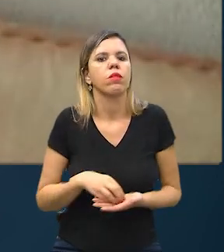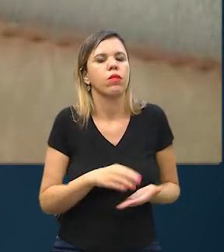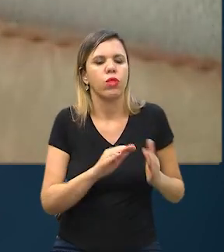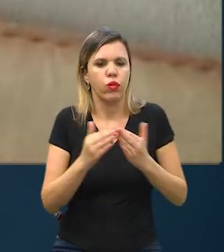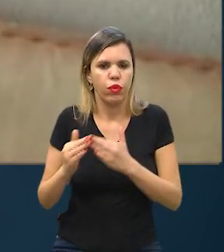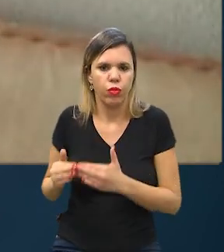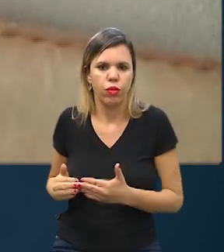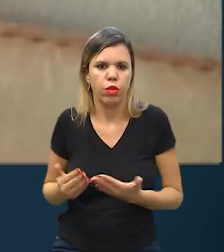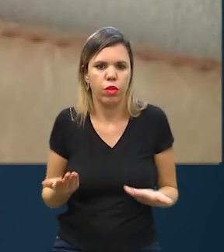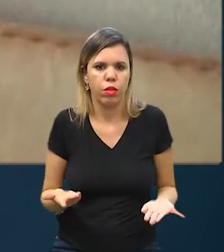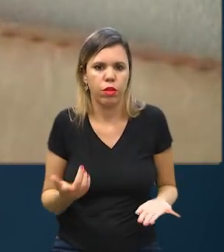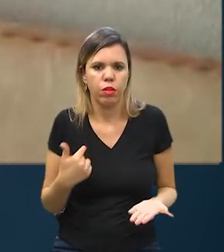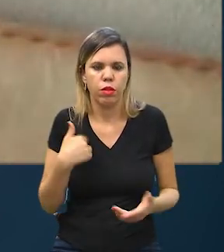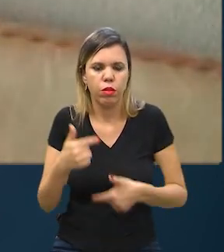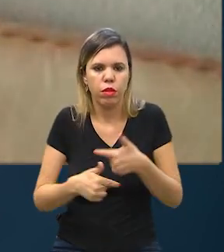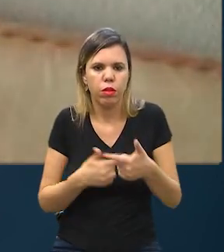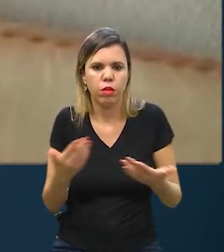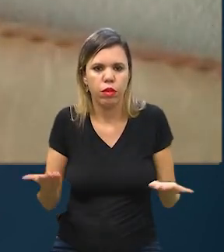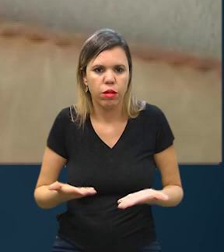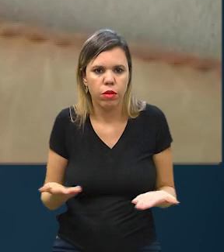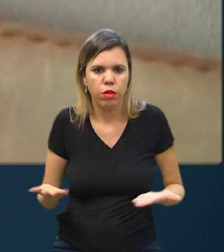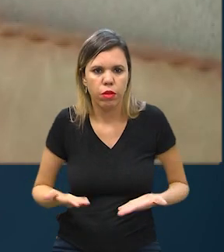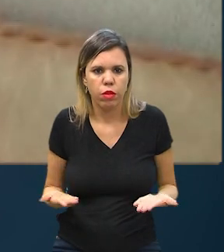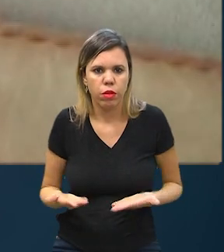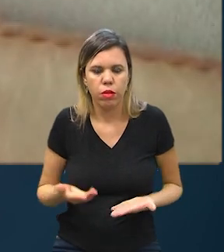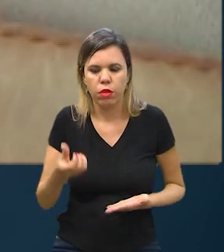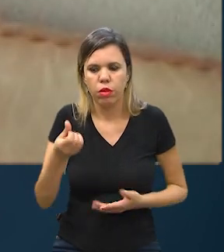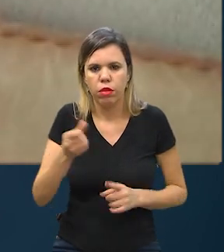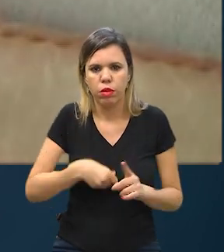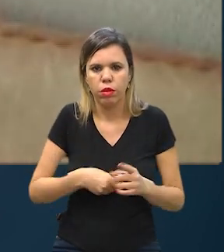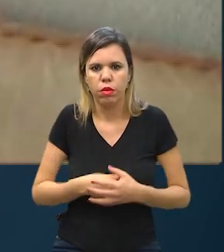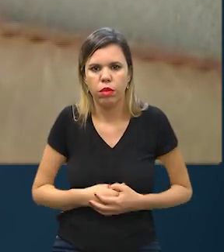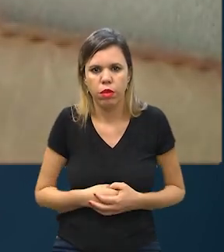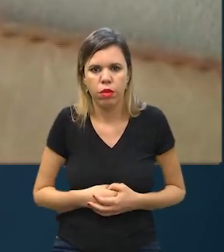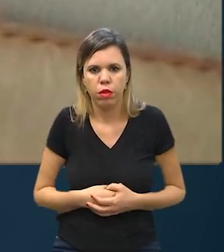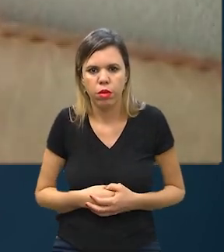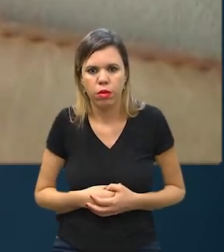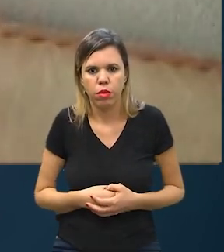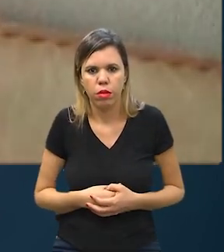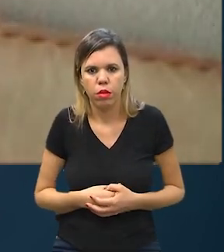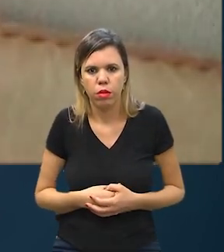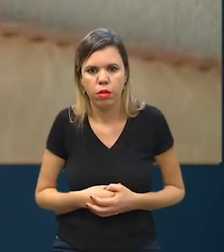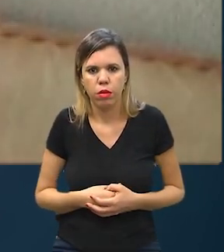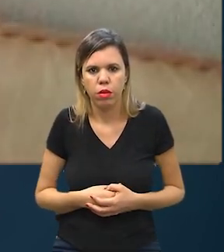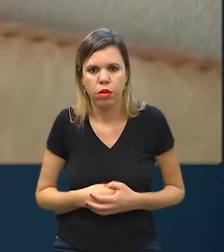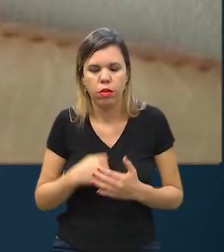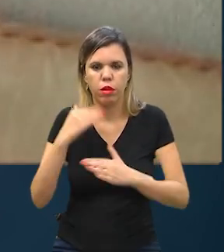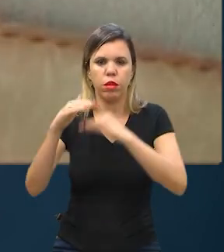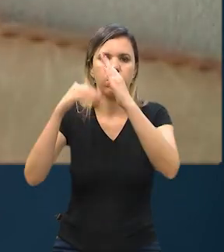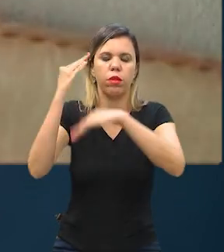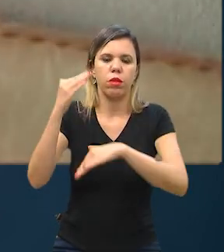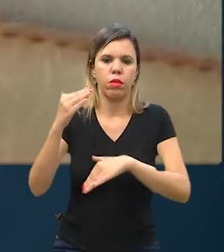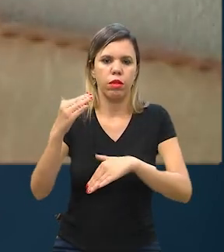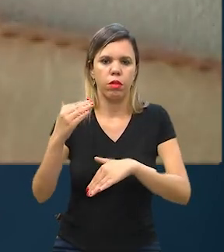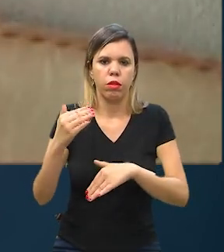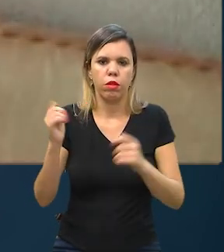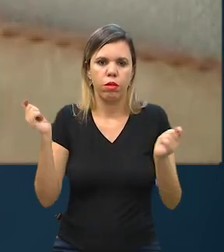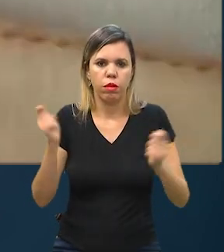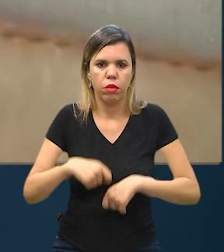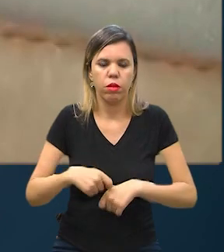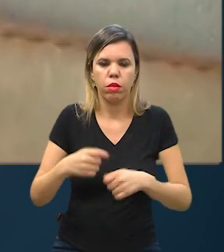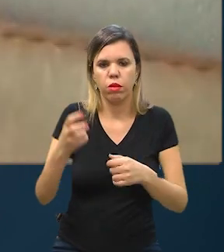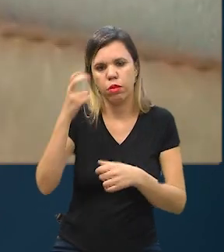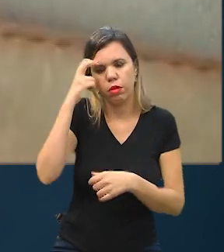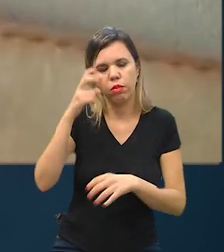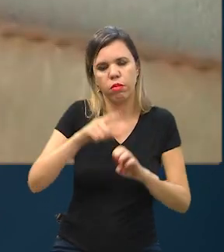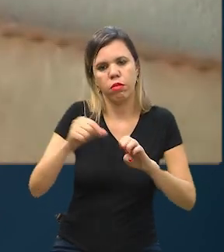a agência Mandinga de Favela, com quem a gente vai trabalhar agora por 6 meses, para o